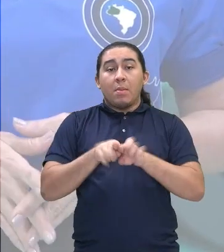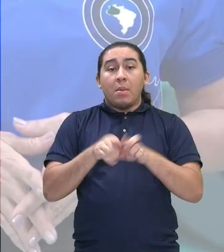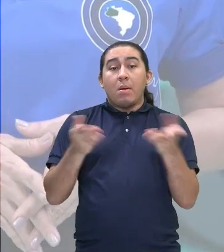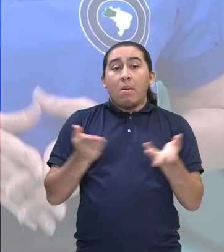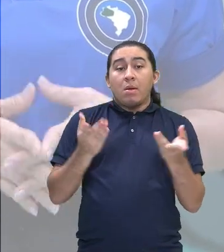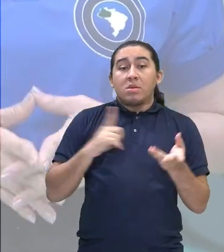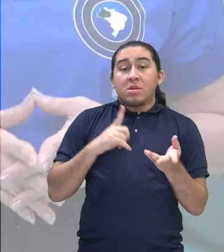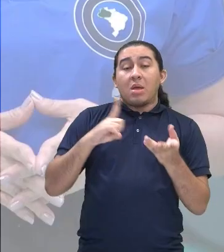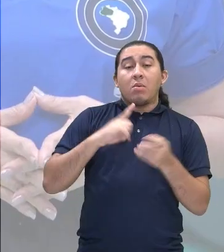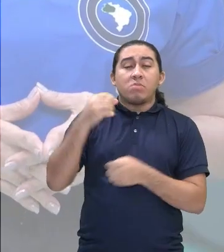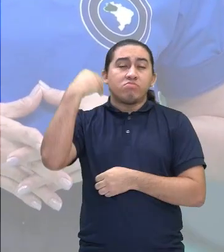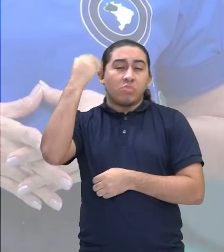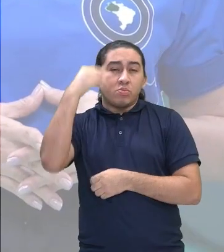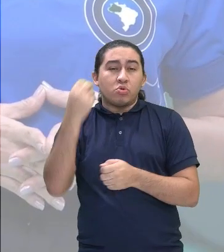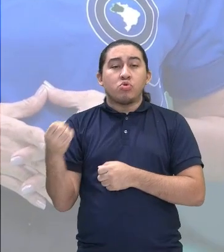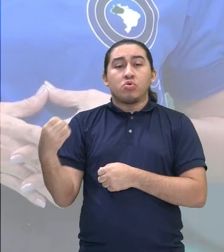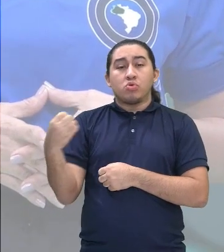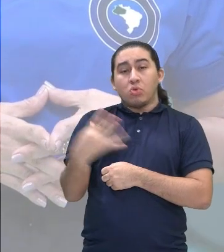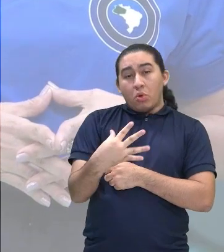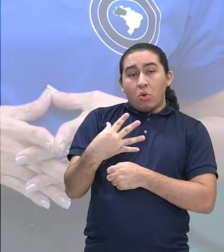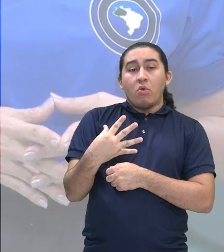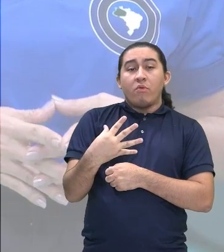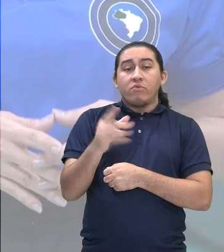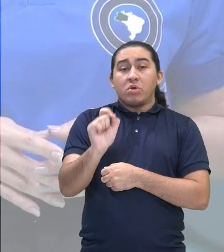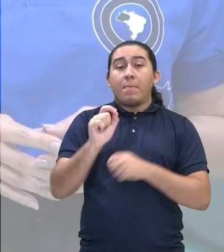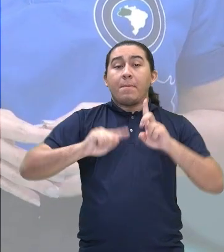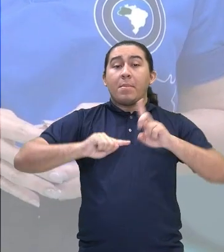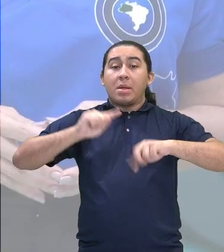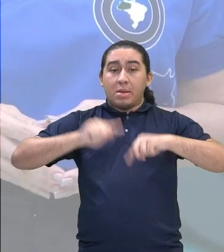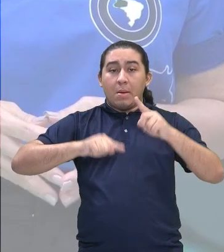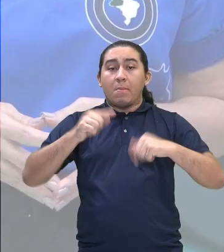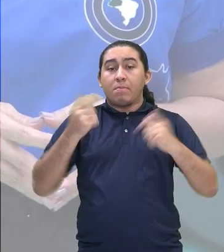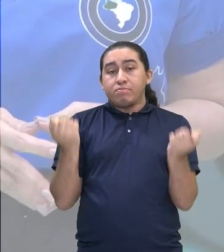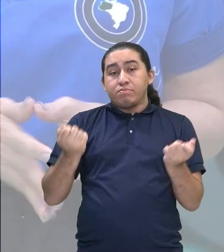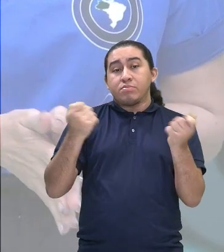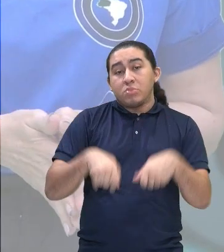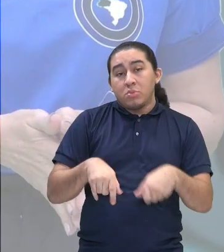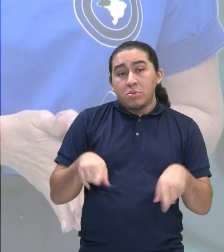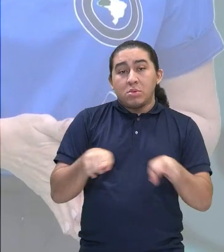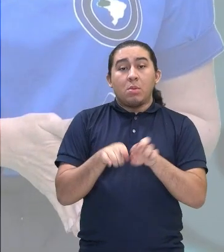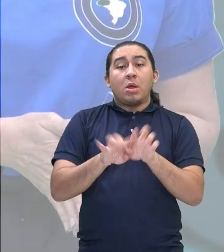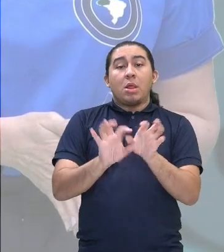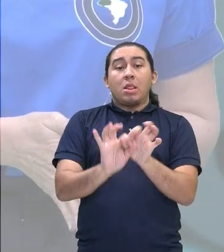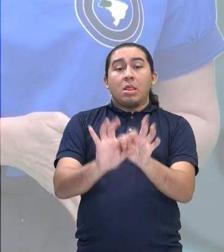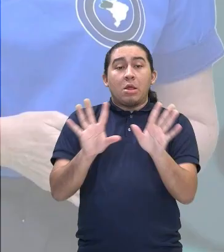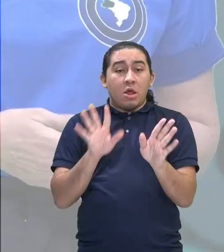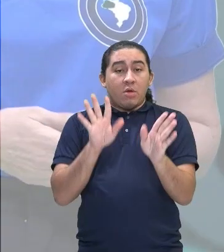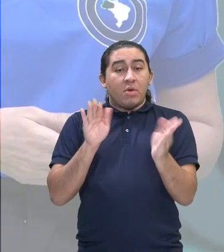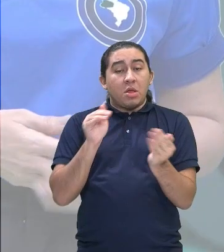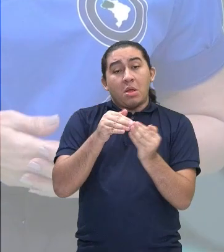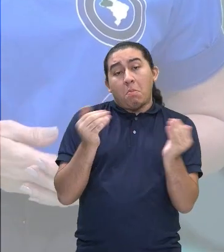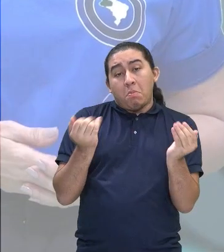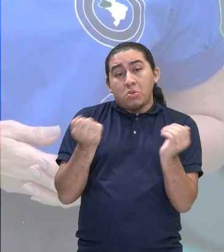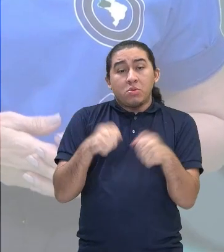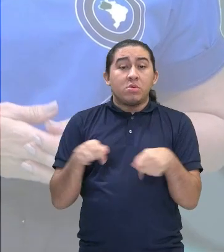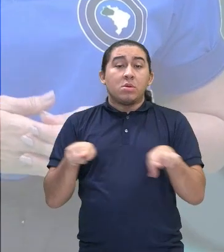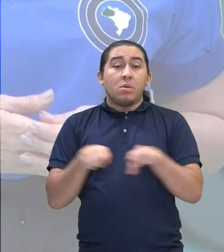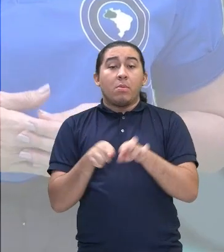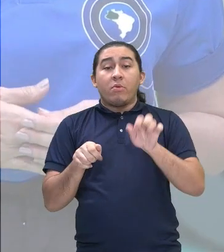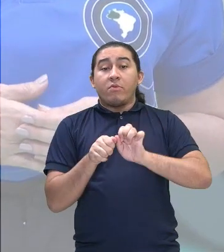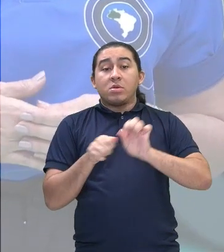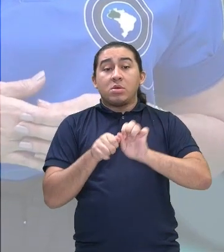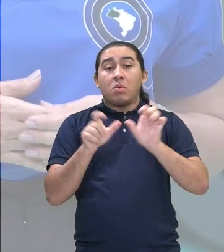para a experimentação de novos materiais. tornando-se livres até mesmo para